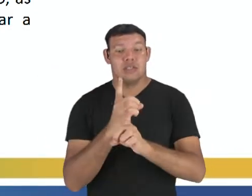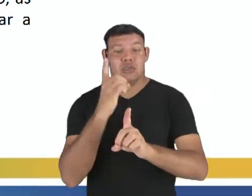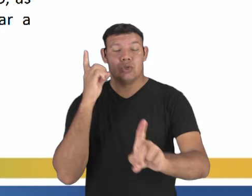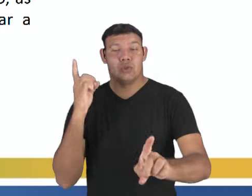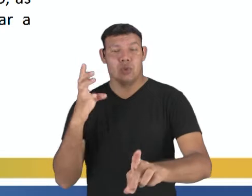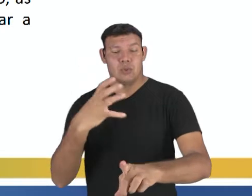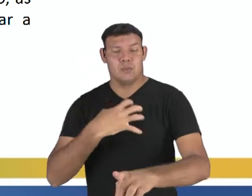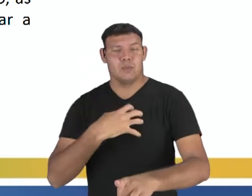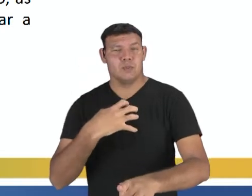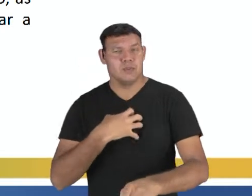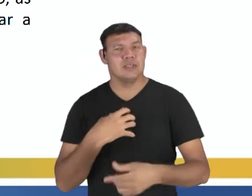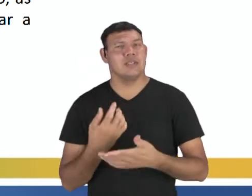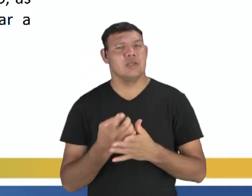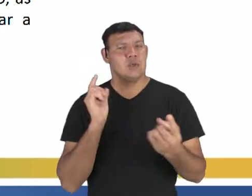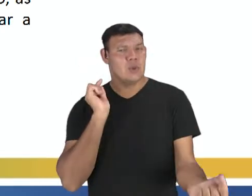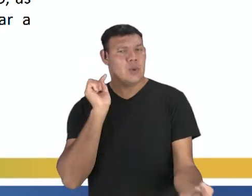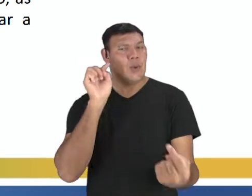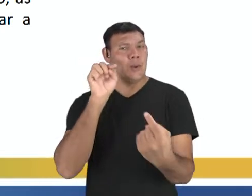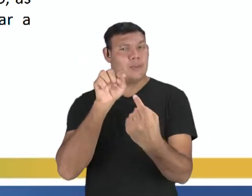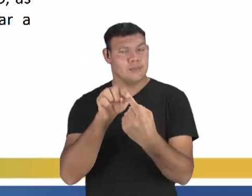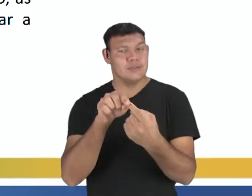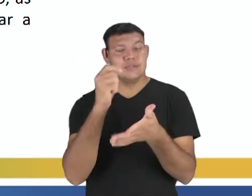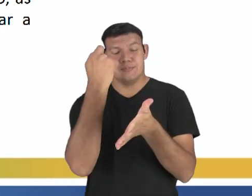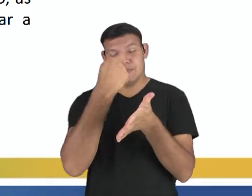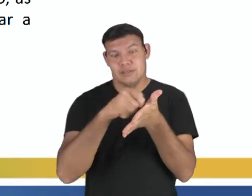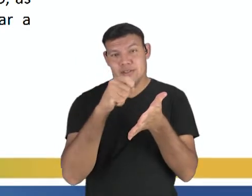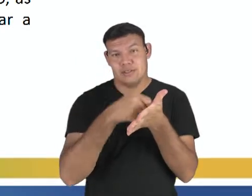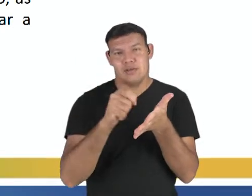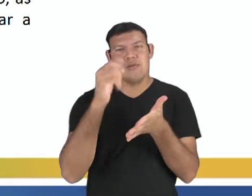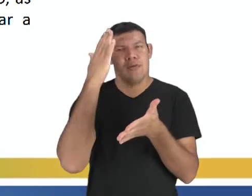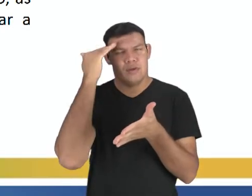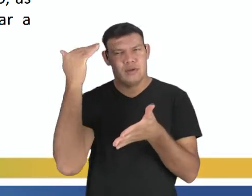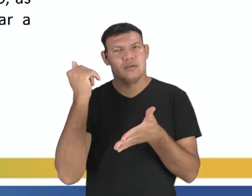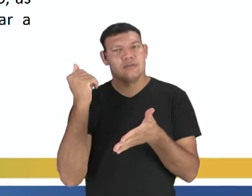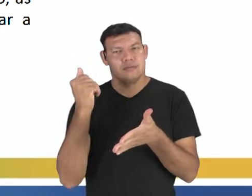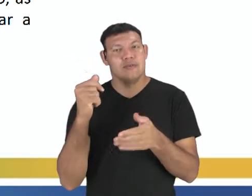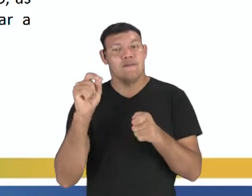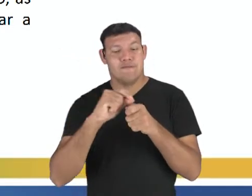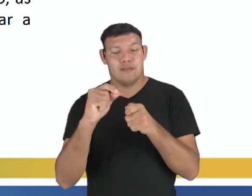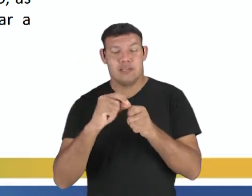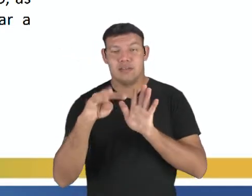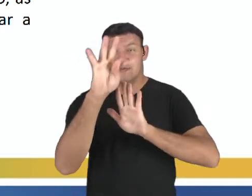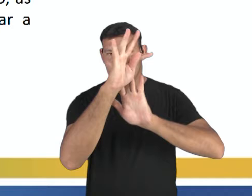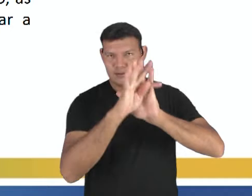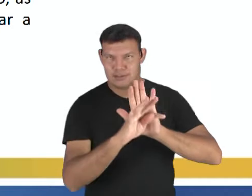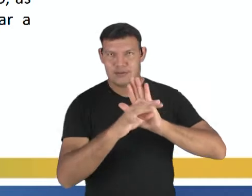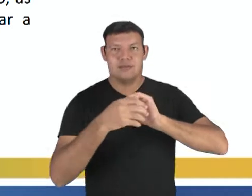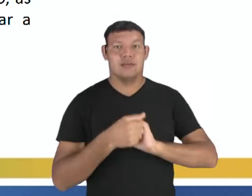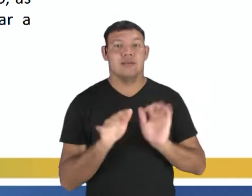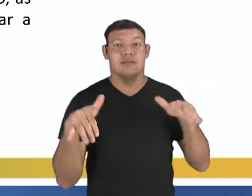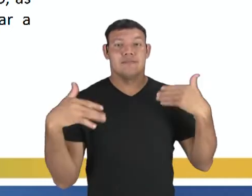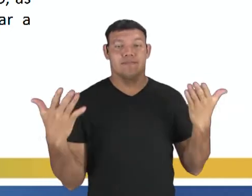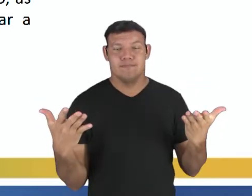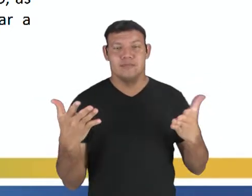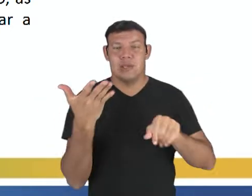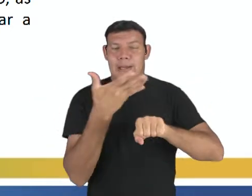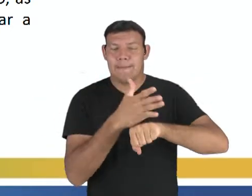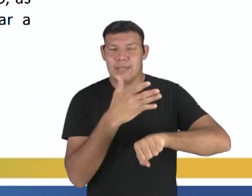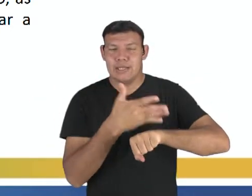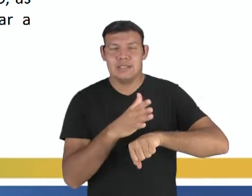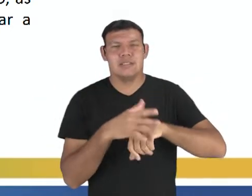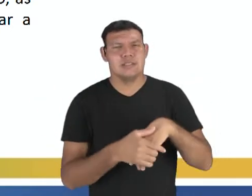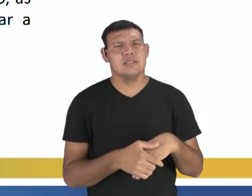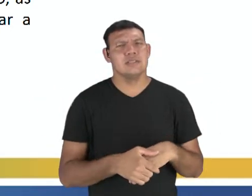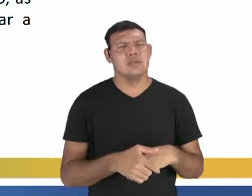qual é a intenção ou qual o objetivo do autor na produção daquele texto. Entretanto, na